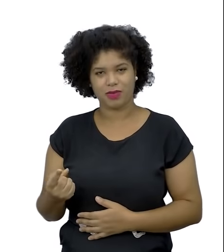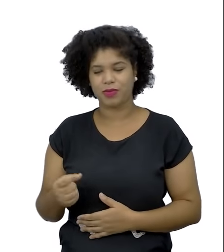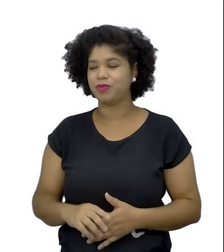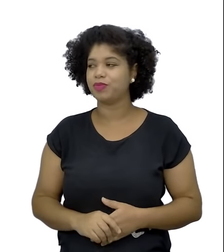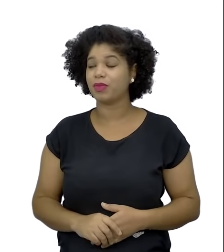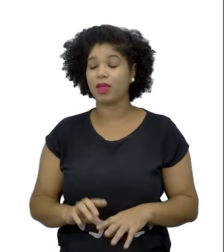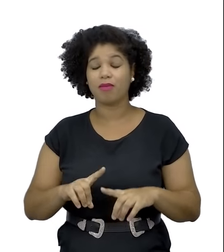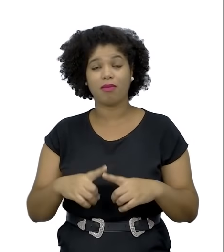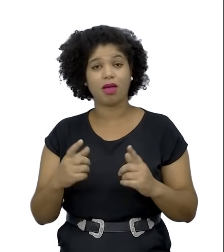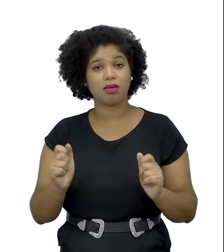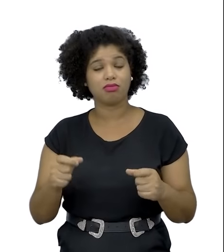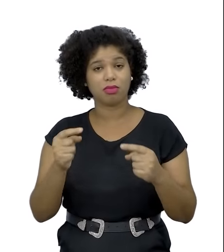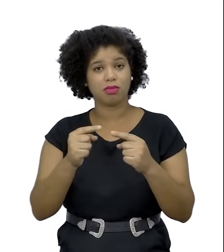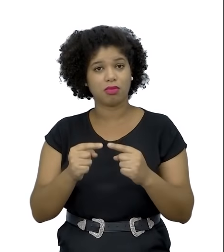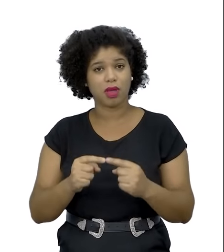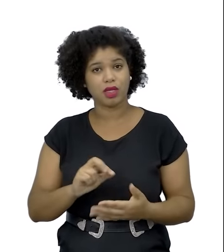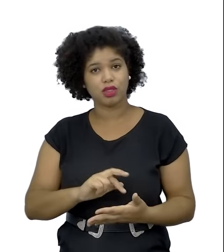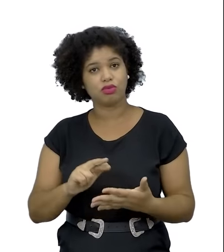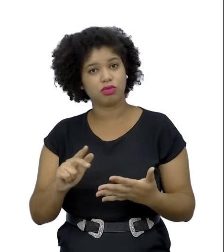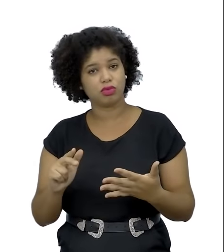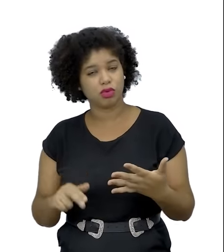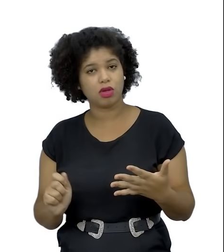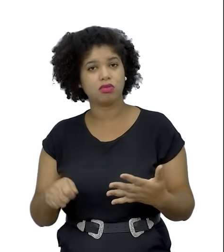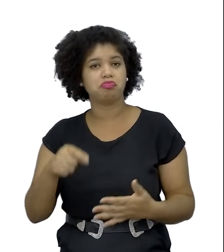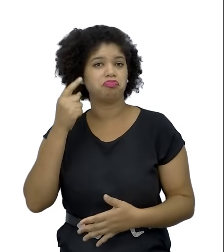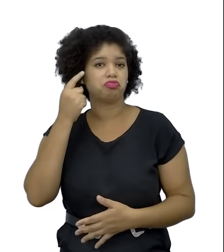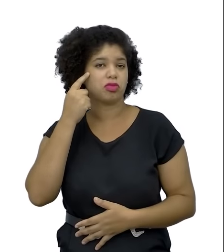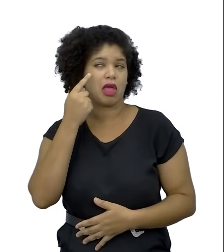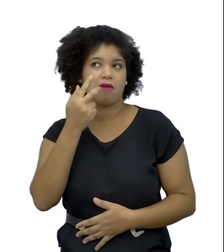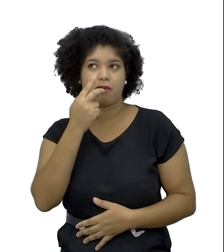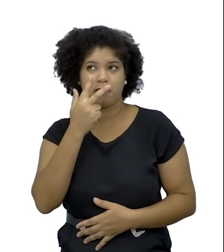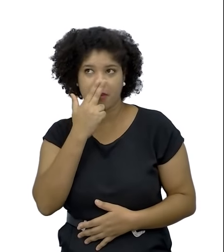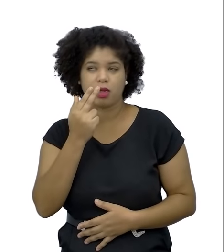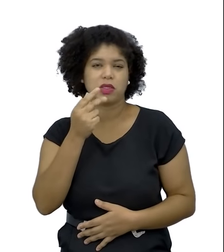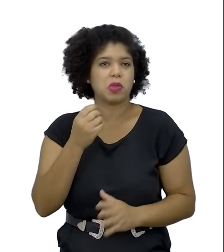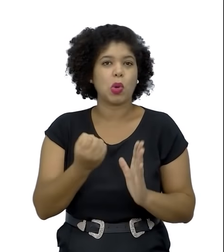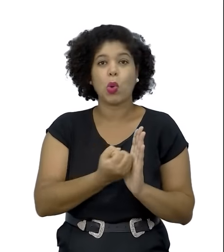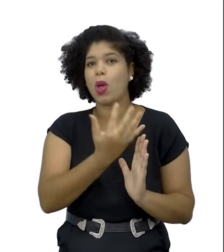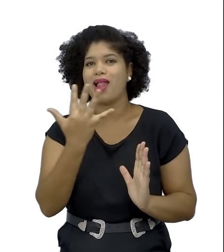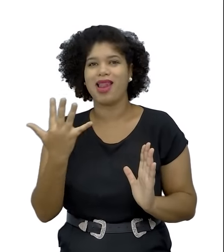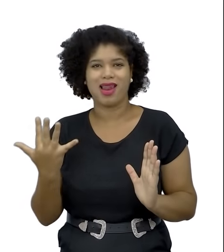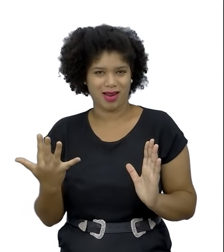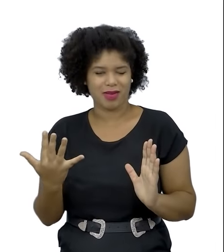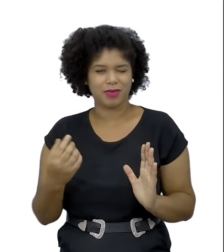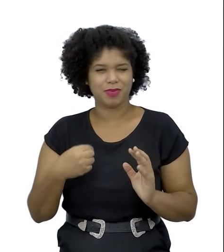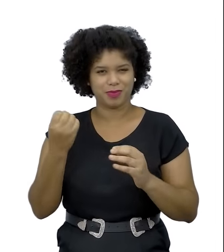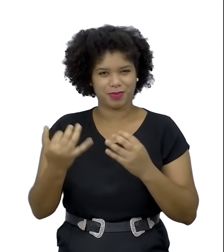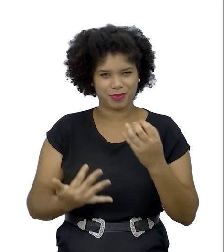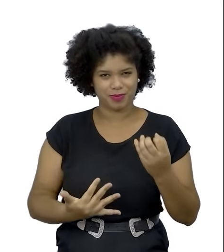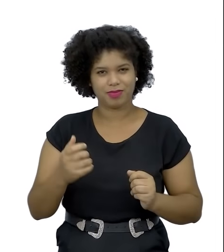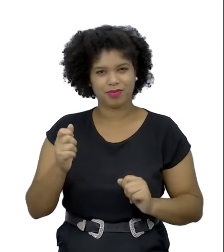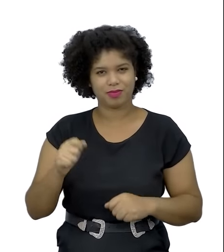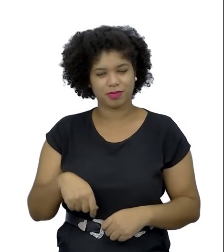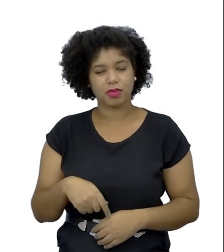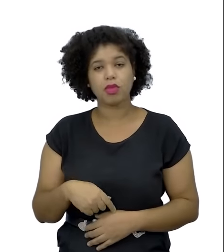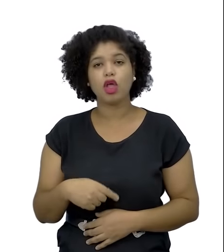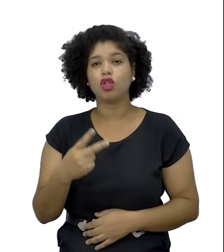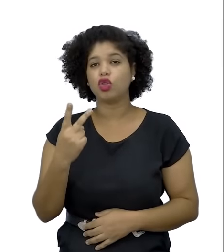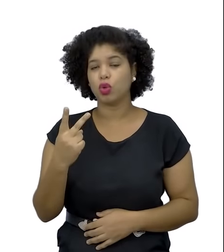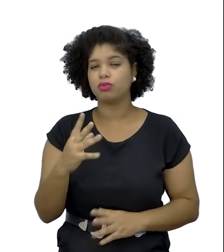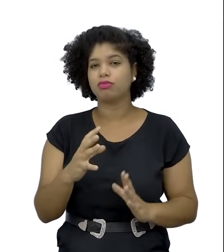também pode ser aplicada em situações que permitem a quantificação, ou seja, uma via de mão dupla, ao